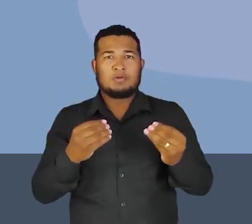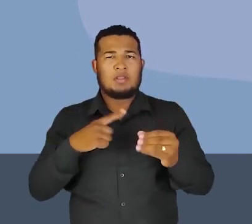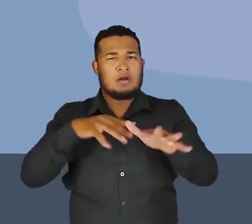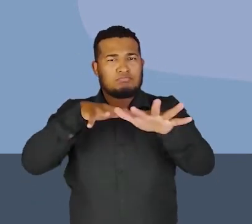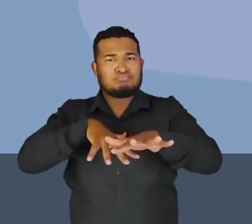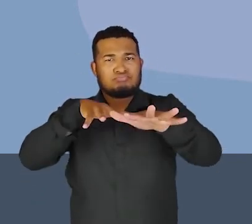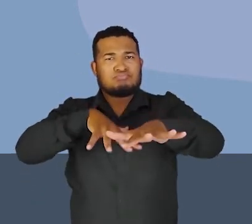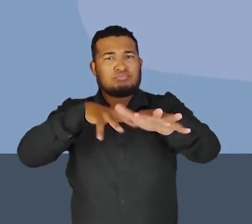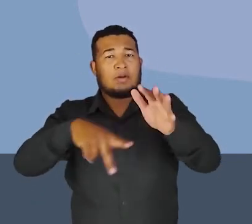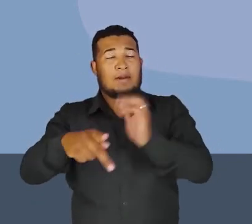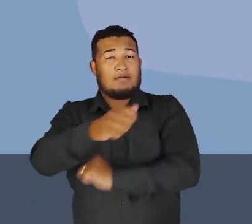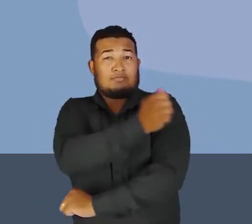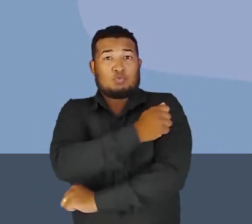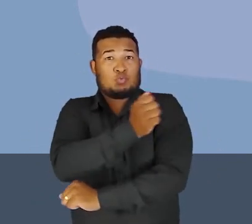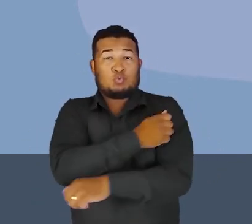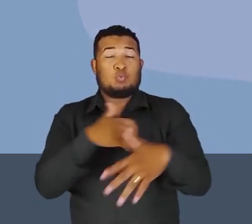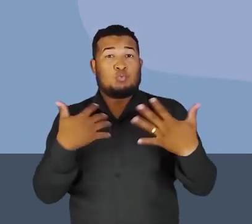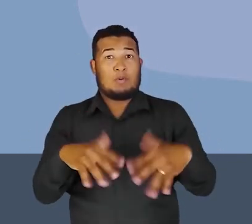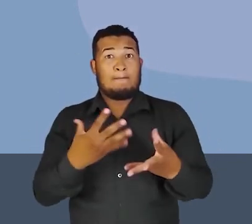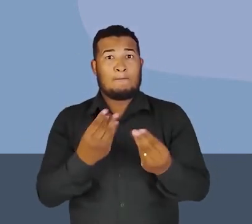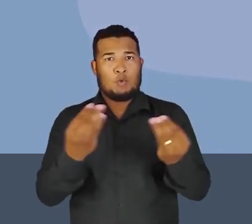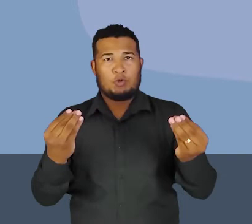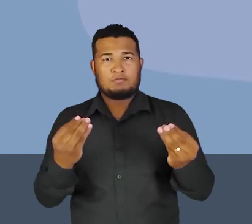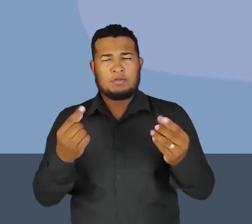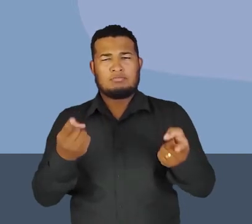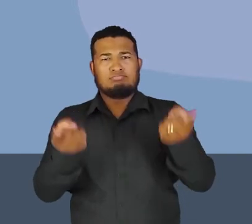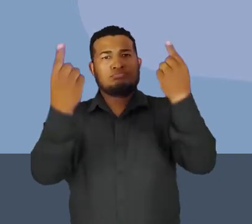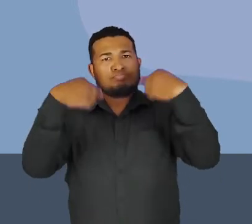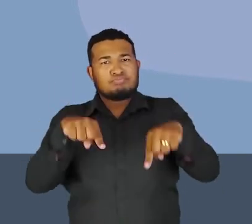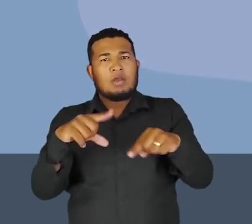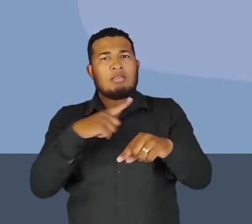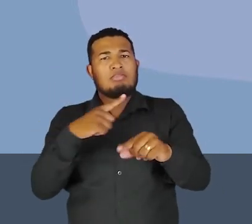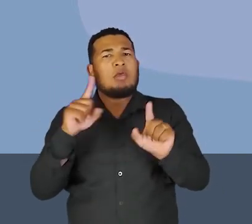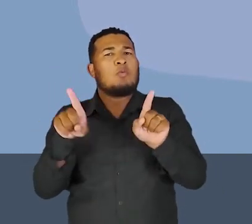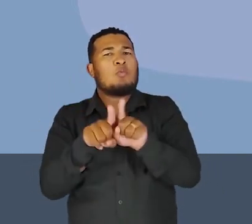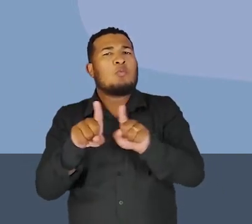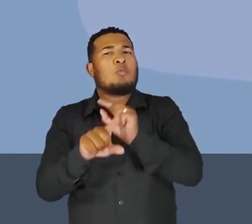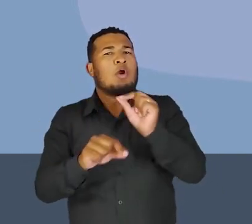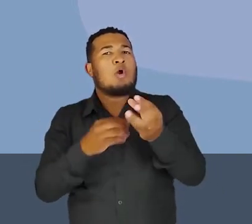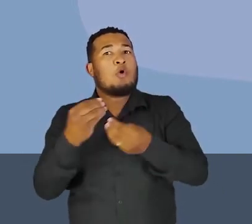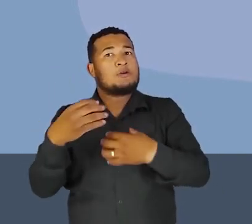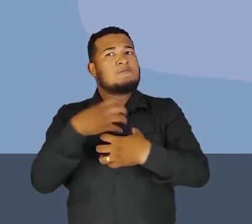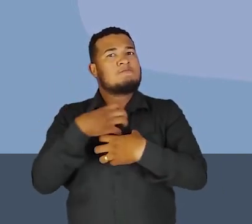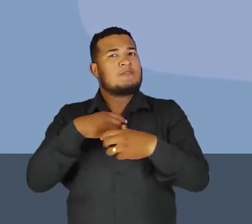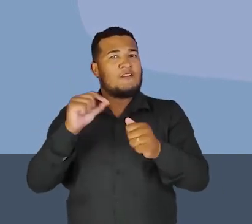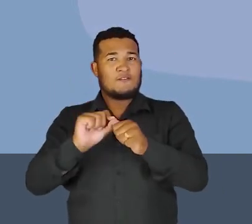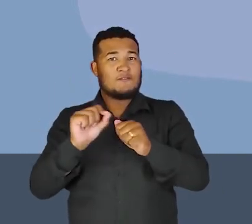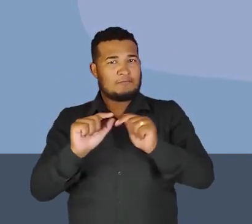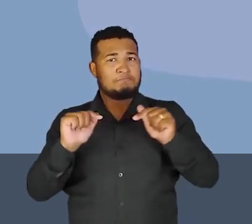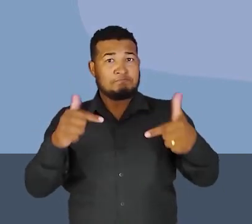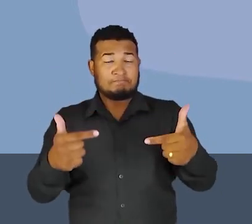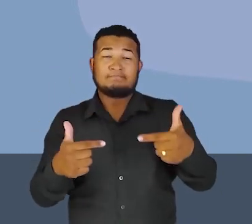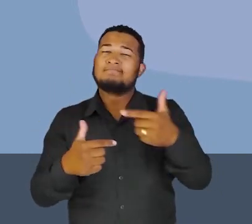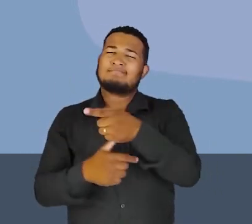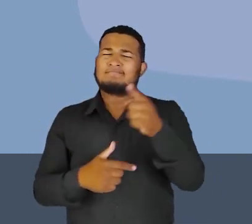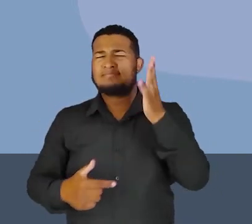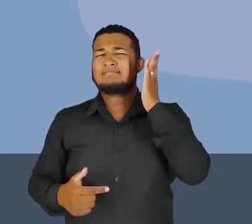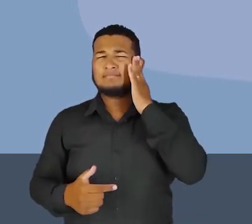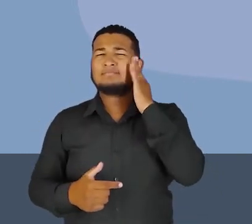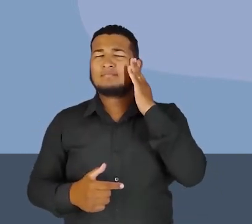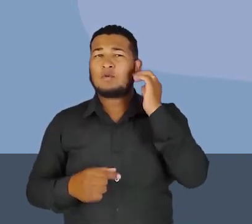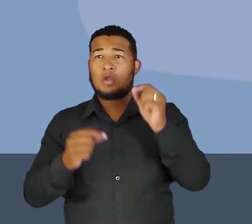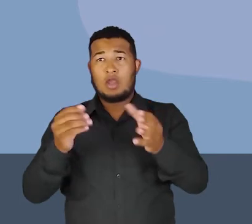manifestações estudantis principalmente. E embaixo ele inclusive imprime a maneira de fazer esse trabalho. E é lógico,